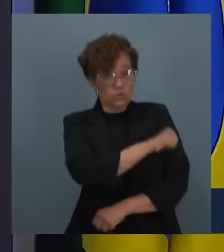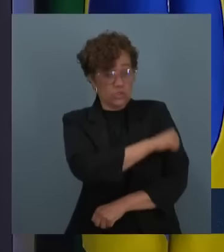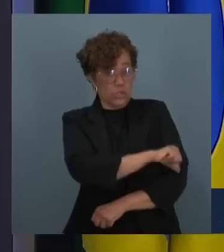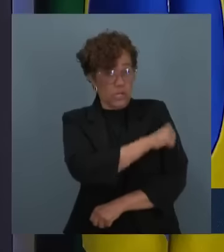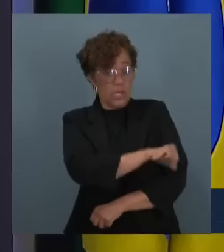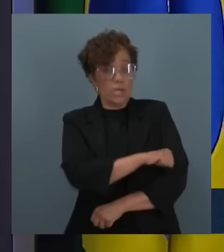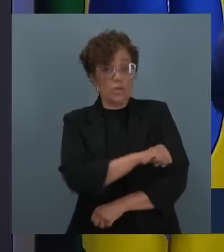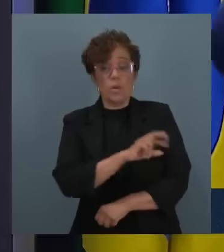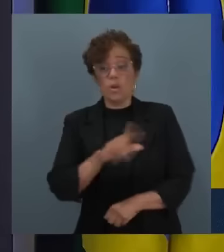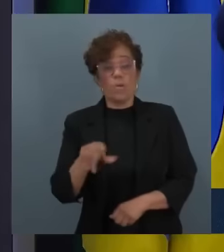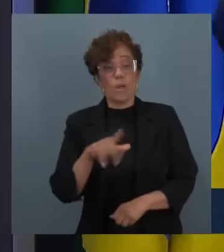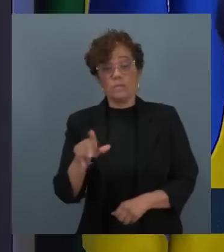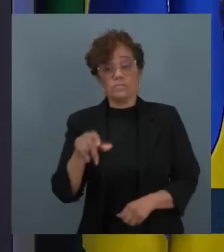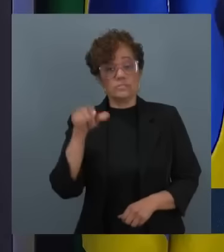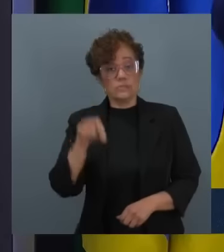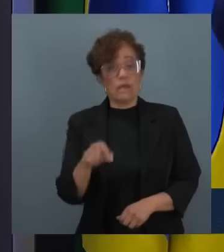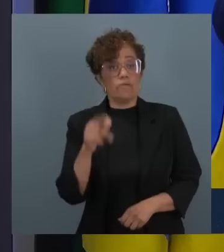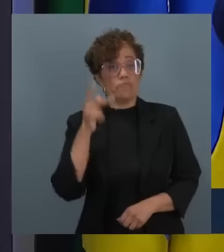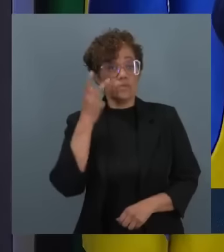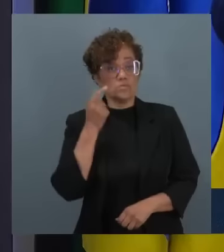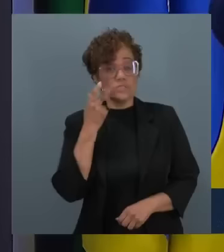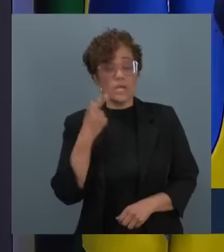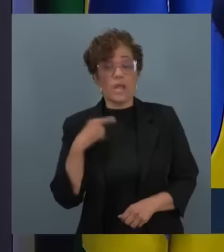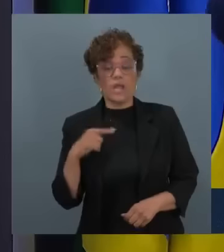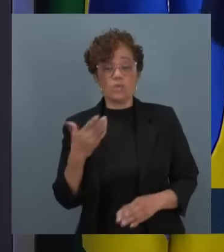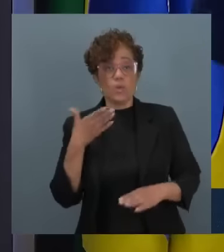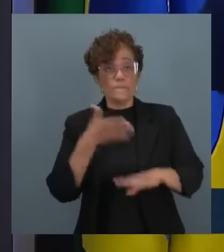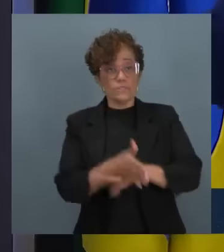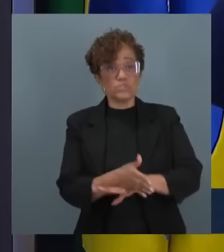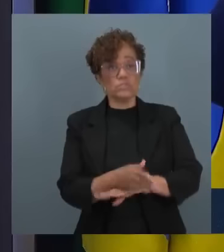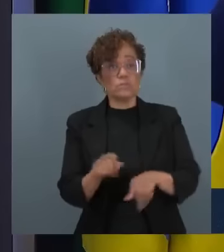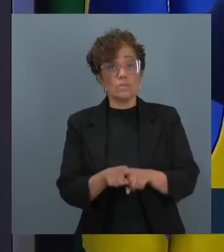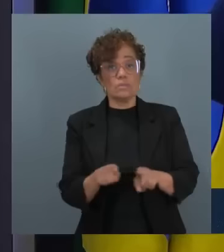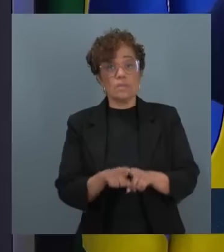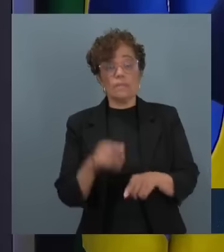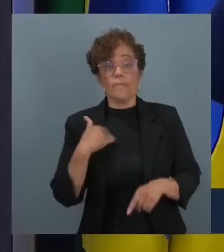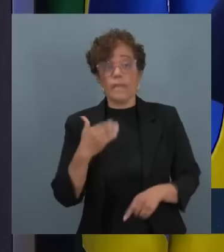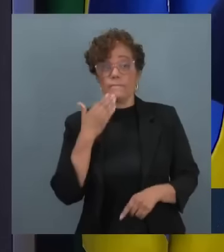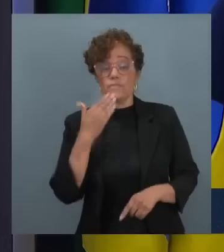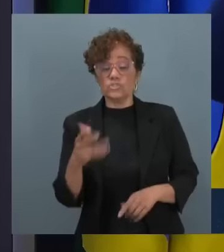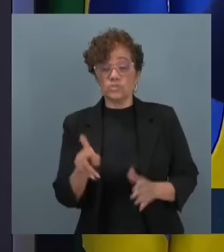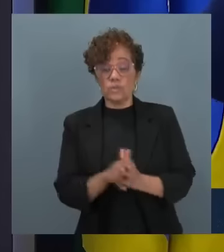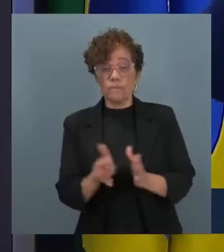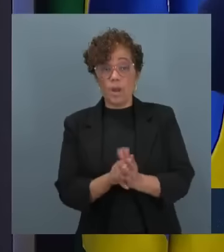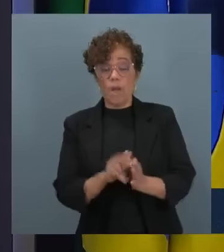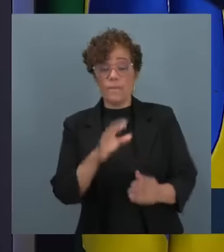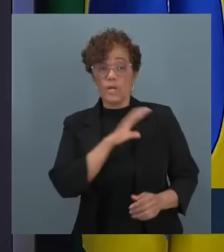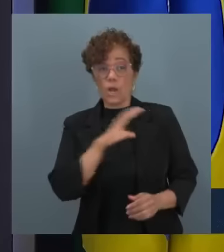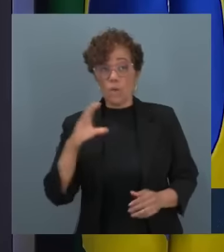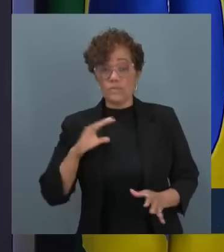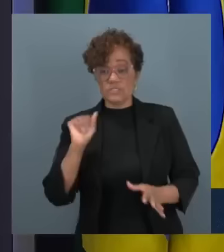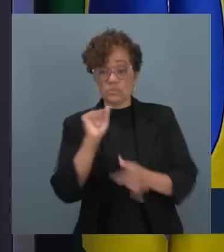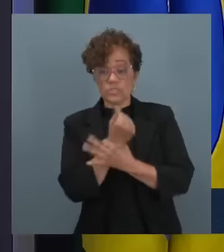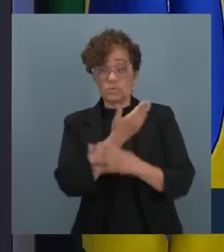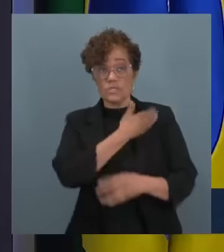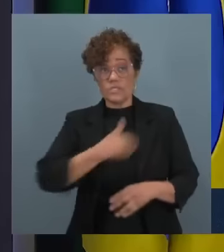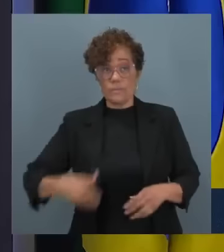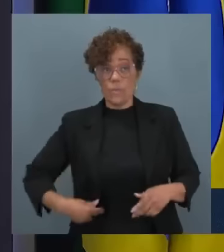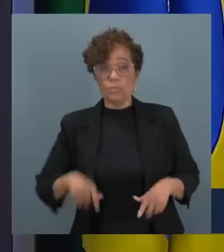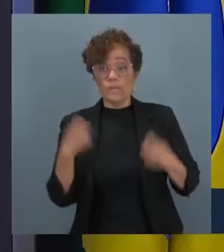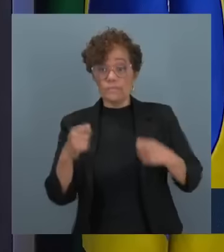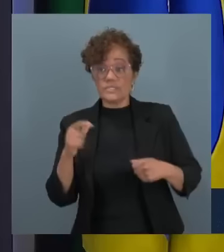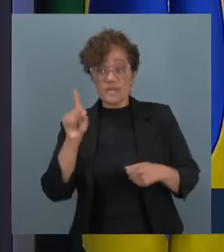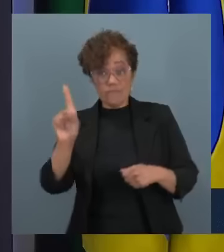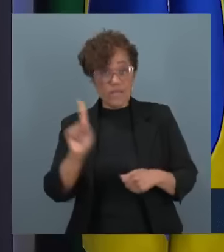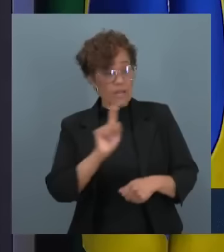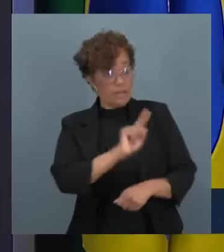deveria estar. Estou entrando com pedido, inclusive, de convocação dele na Comissão de Segurança Pública, porque ele era para estar no Rio de Janeiro, mas ele foi ao